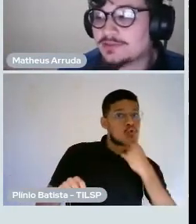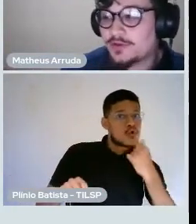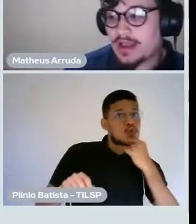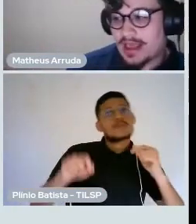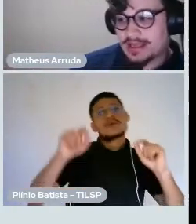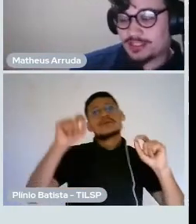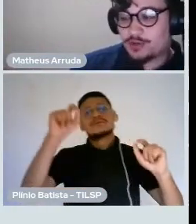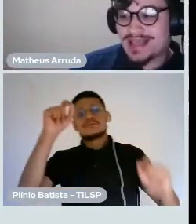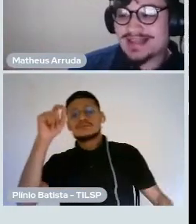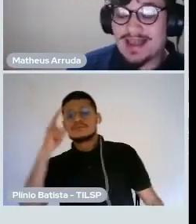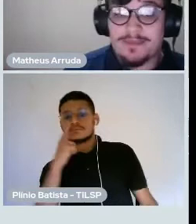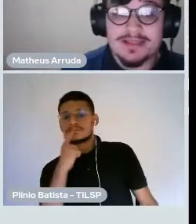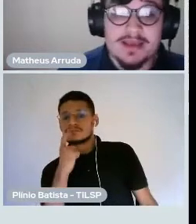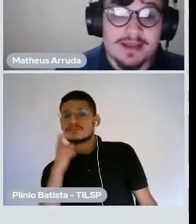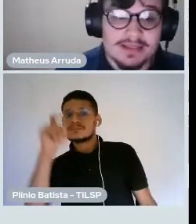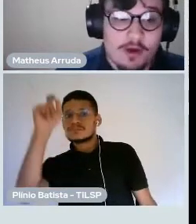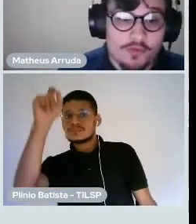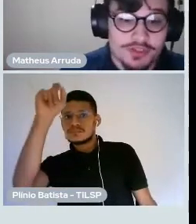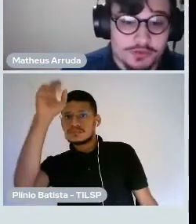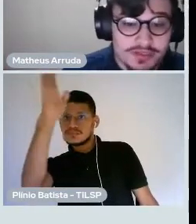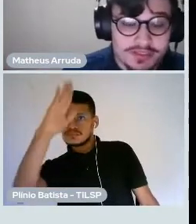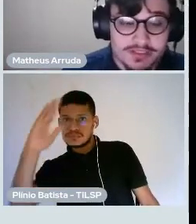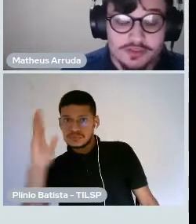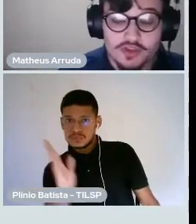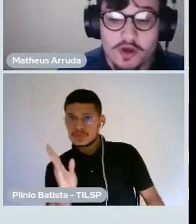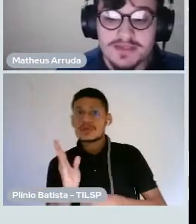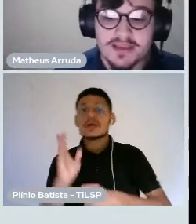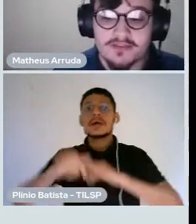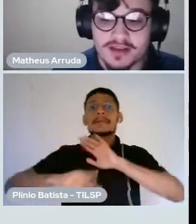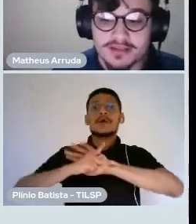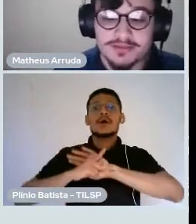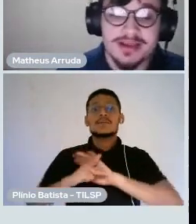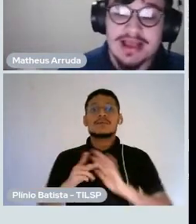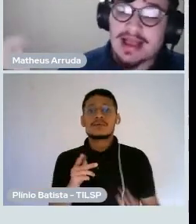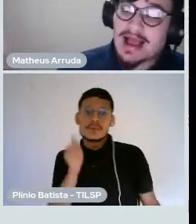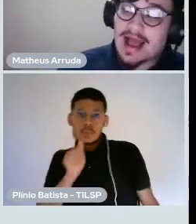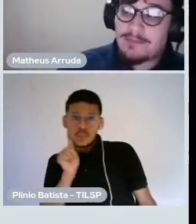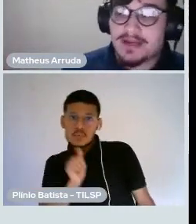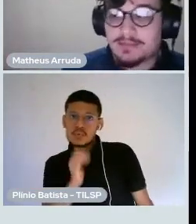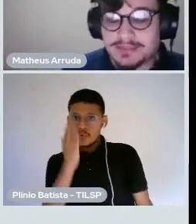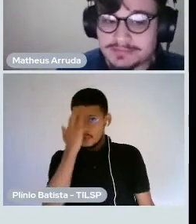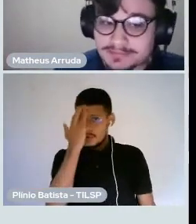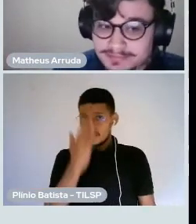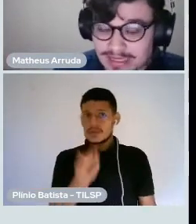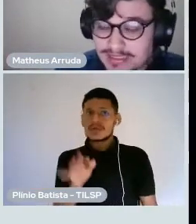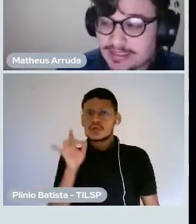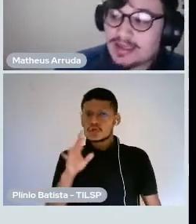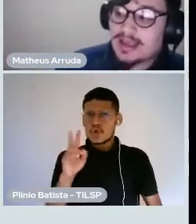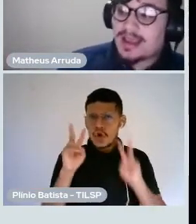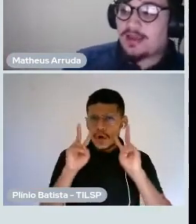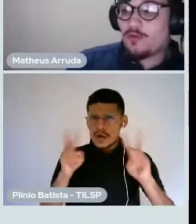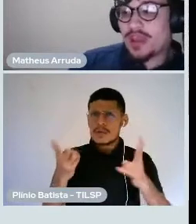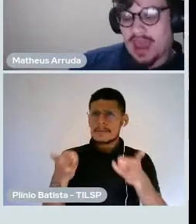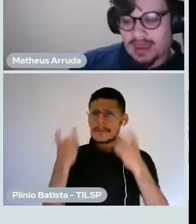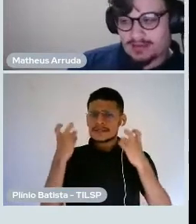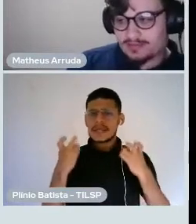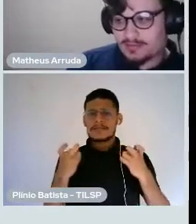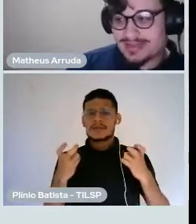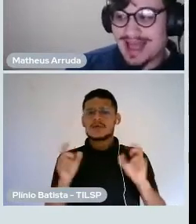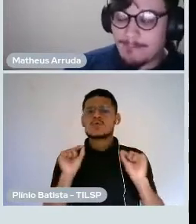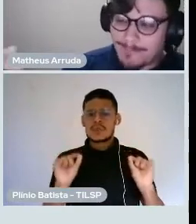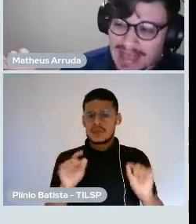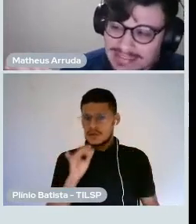E aí a gente consegue interpretar algumas coisas só observando a pirâmide, tá? O que